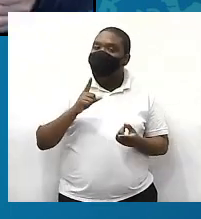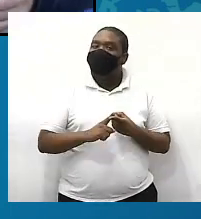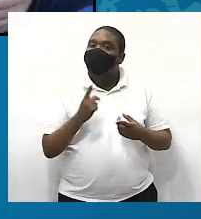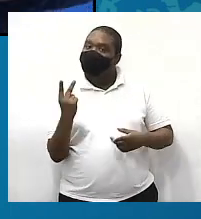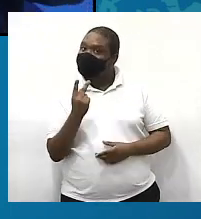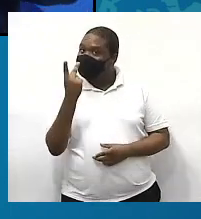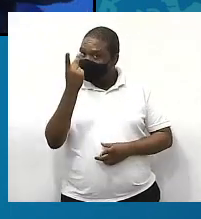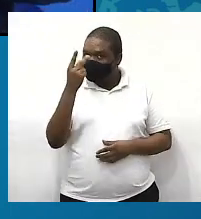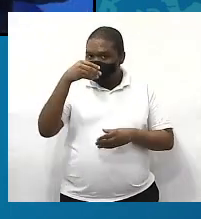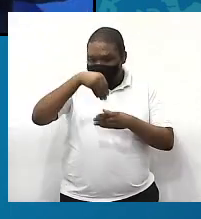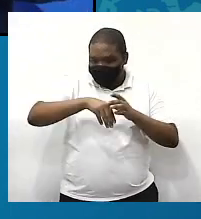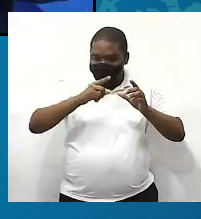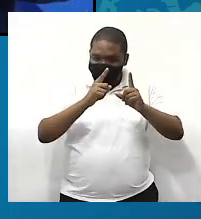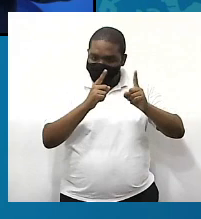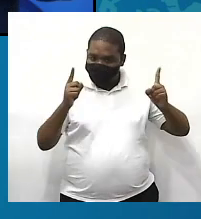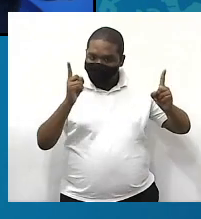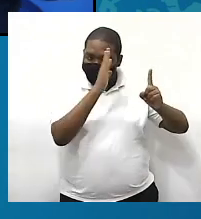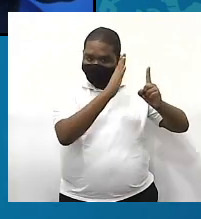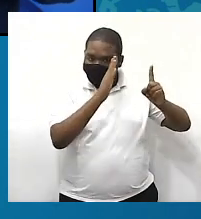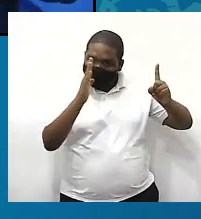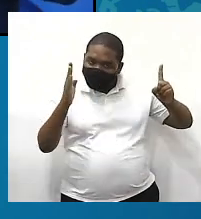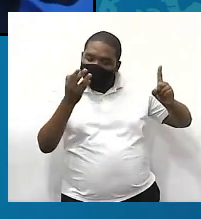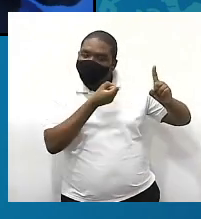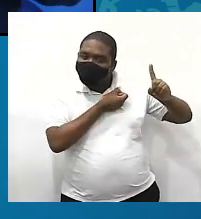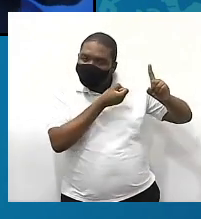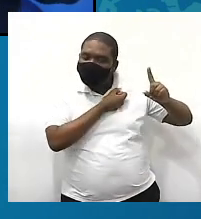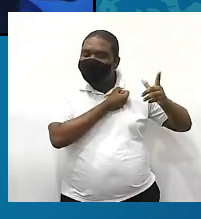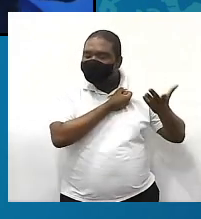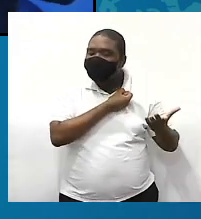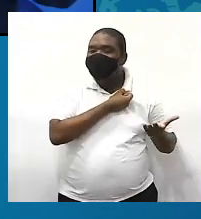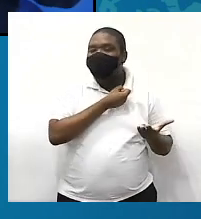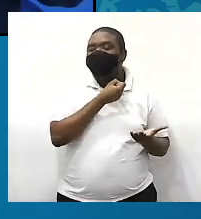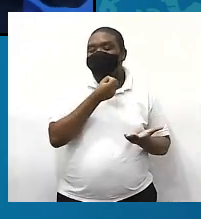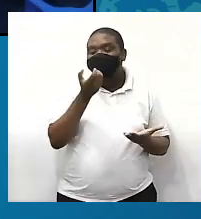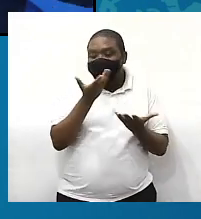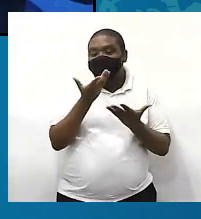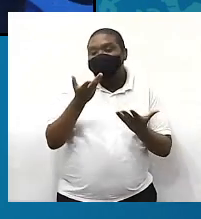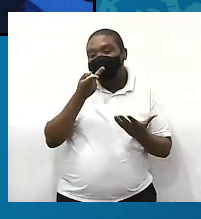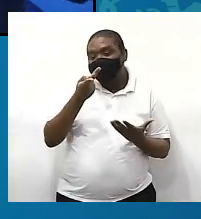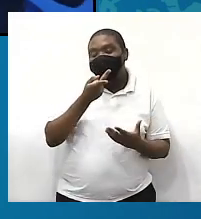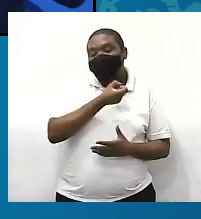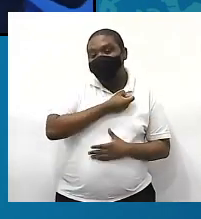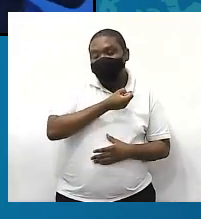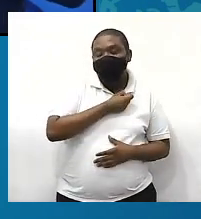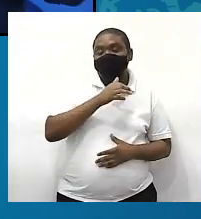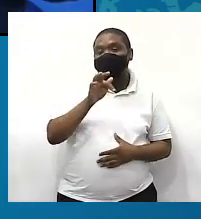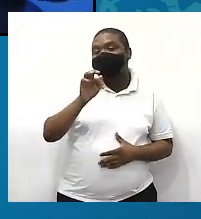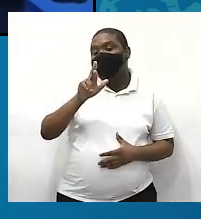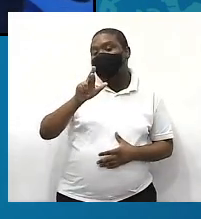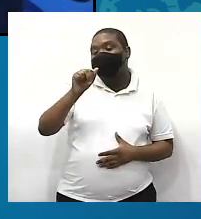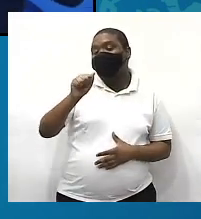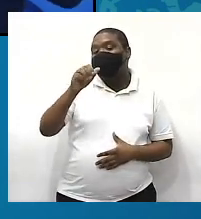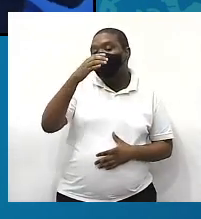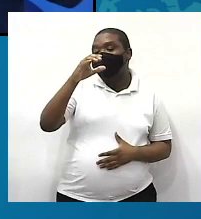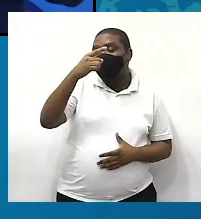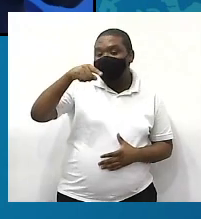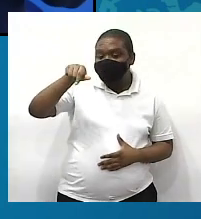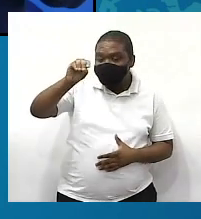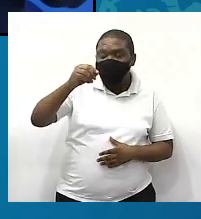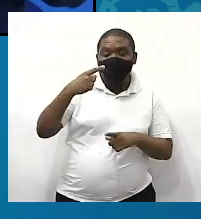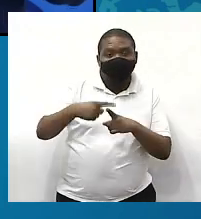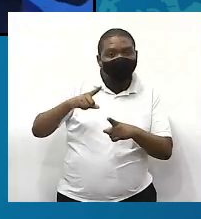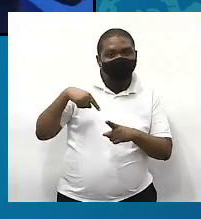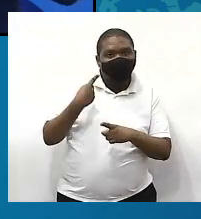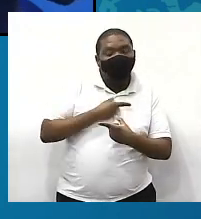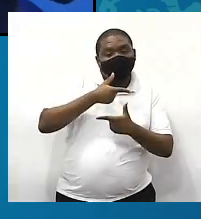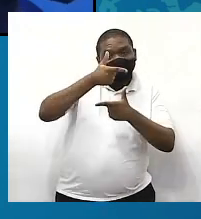ocupa. Agora a gente vai trabalhar o número racional, ou seja, fração, porque ao dividir